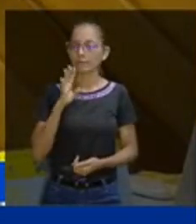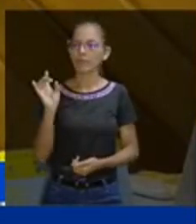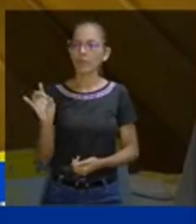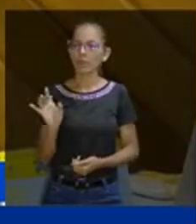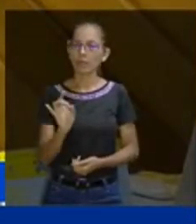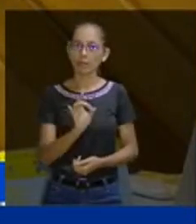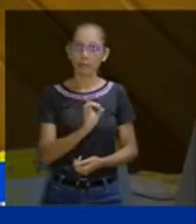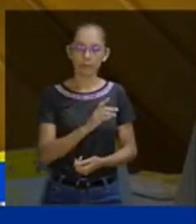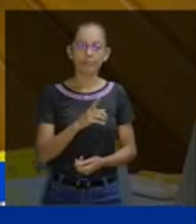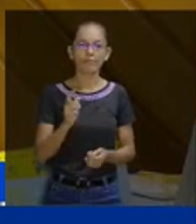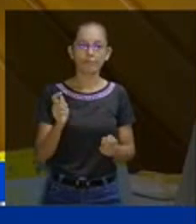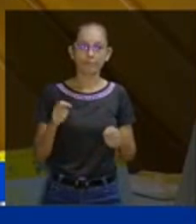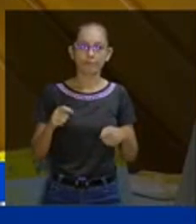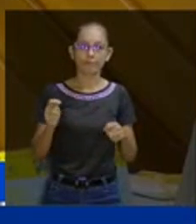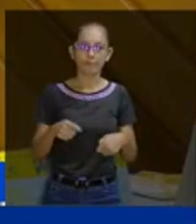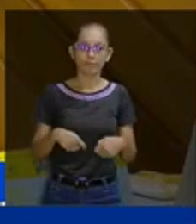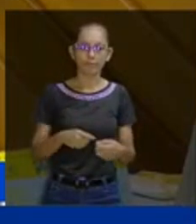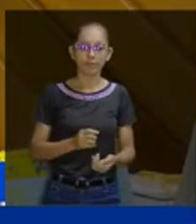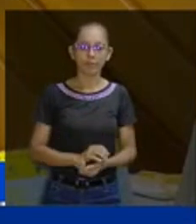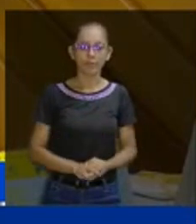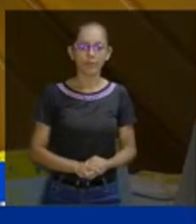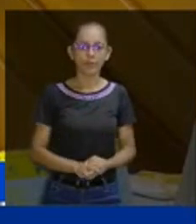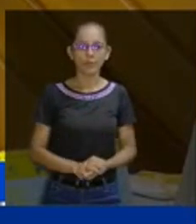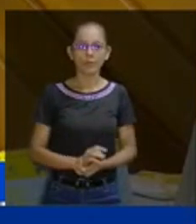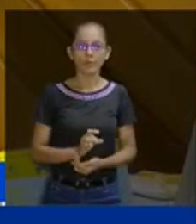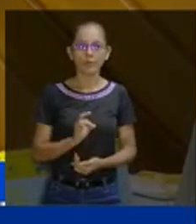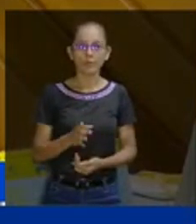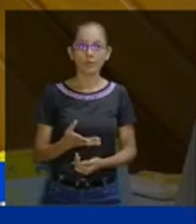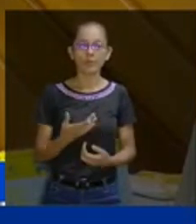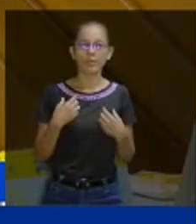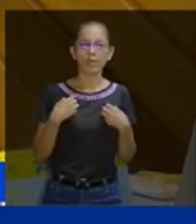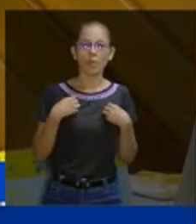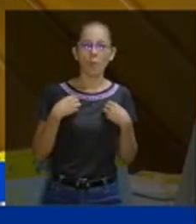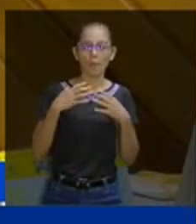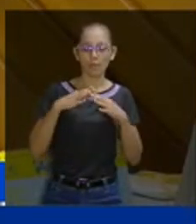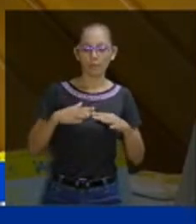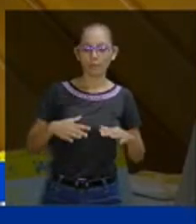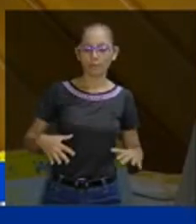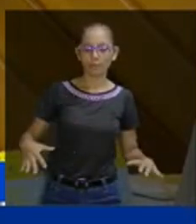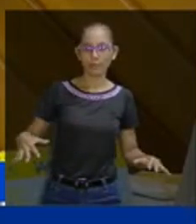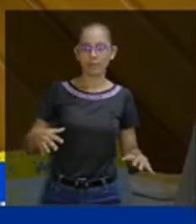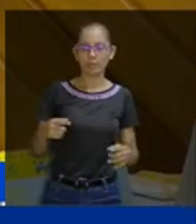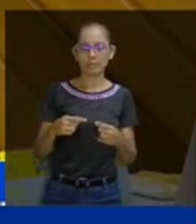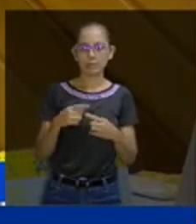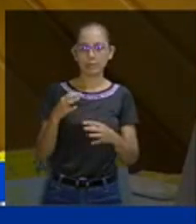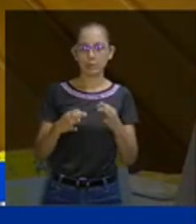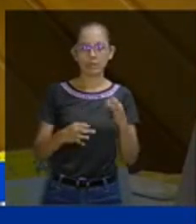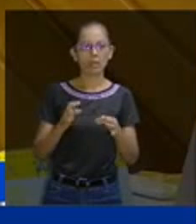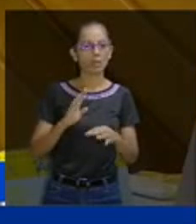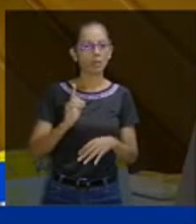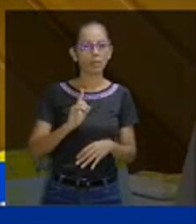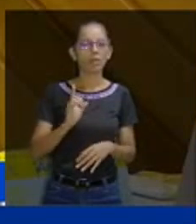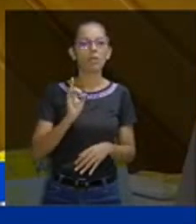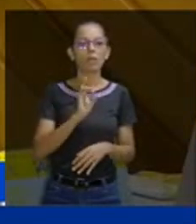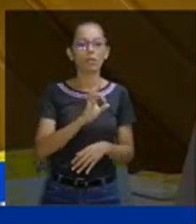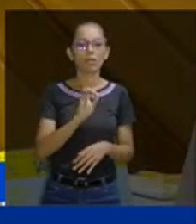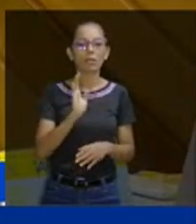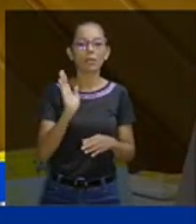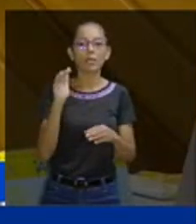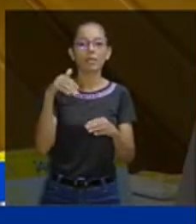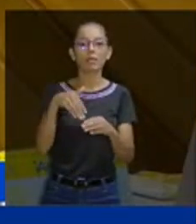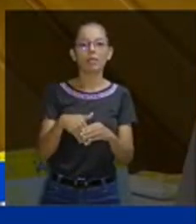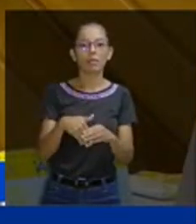aqui, não só com suas vestes talares, mas o ser humano que existe quando despidos